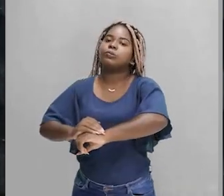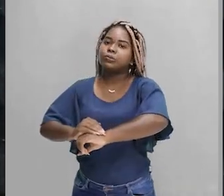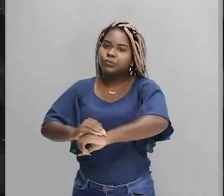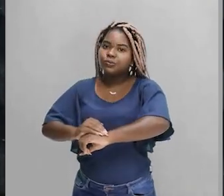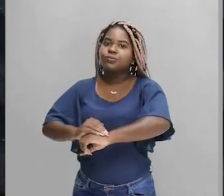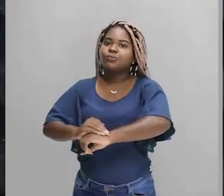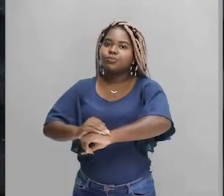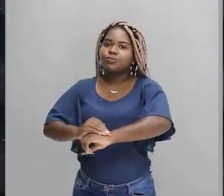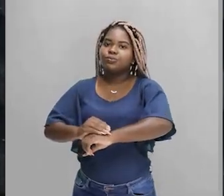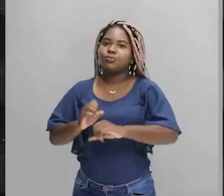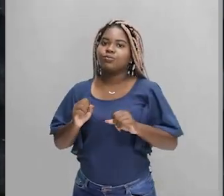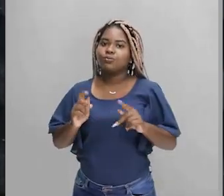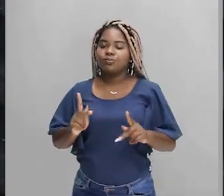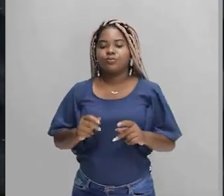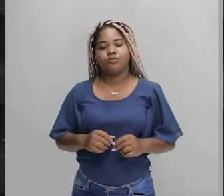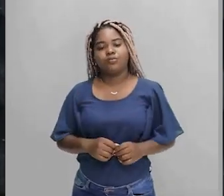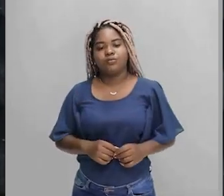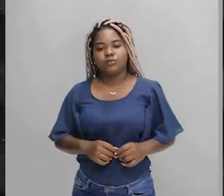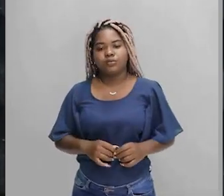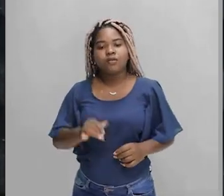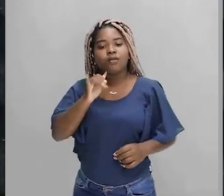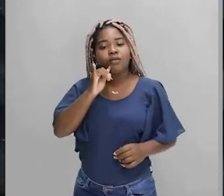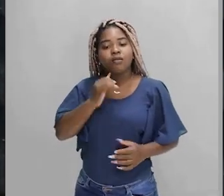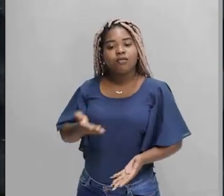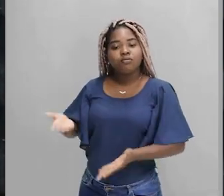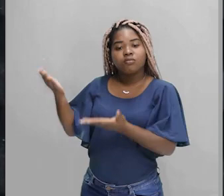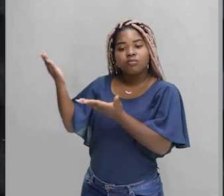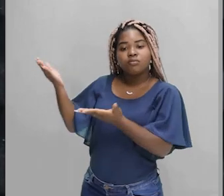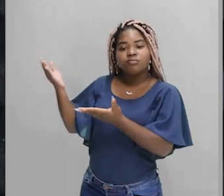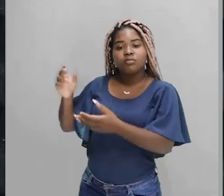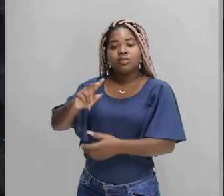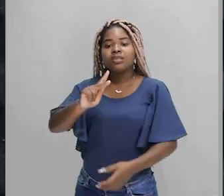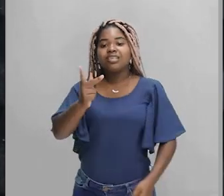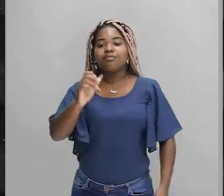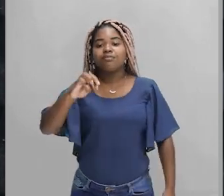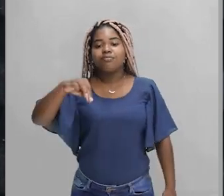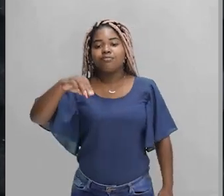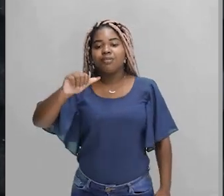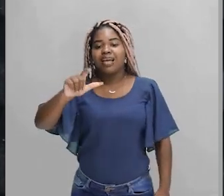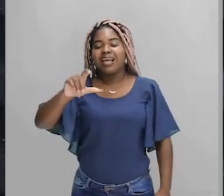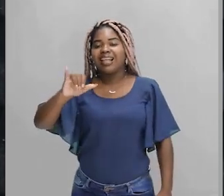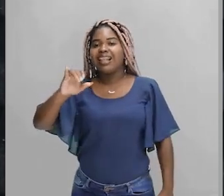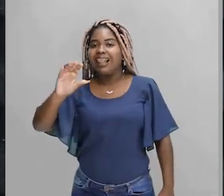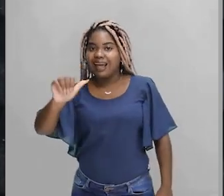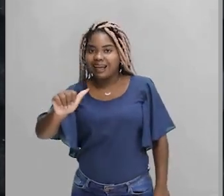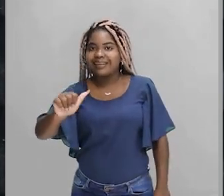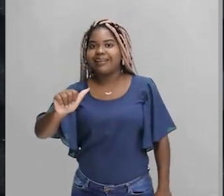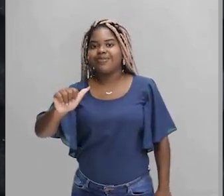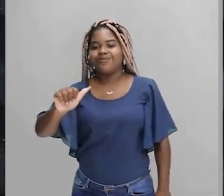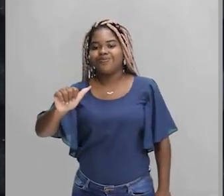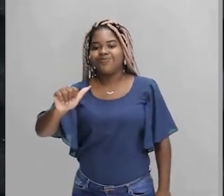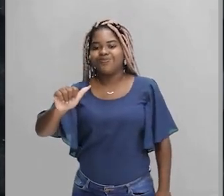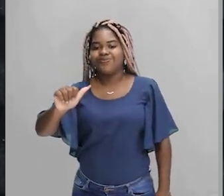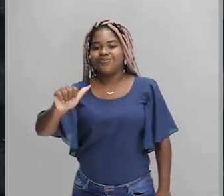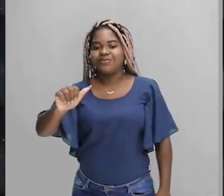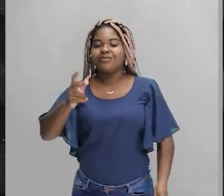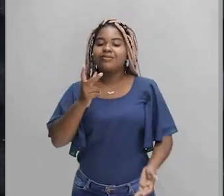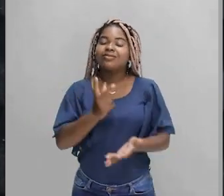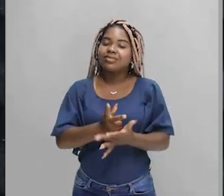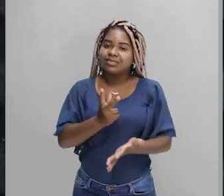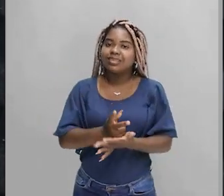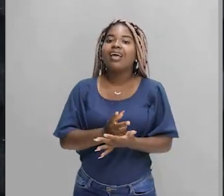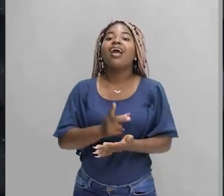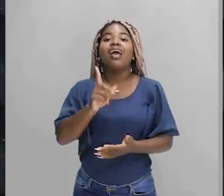nosso planeta, tá? Como, por exemplo, aqui a Cordilheira do Himalaia, né? Que é o chamado aí, teto do mundo, ele é consequência direta da formação